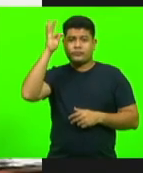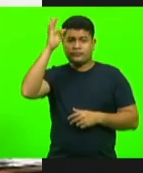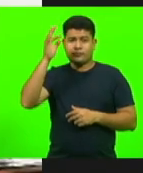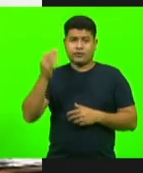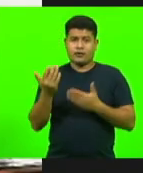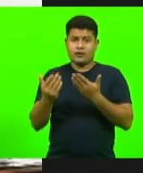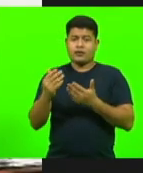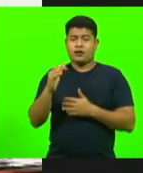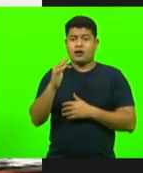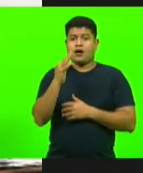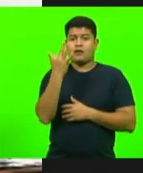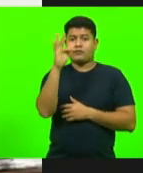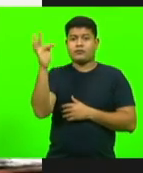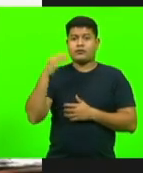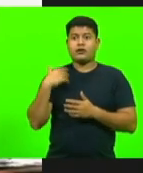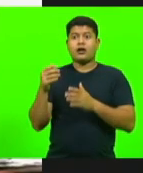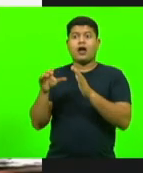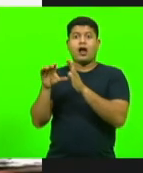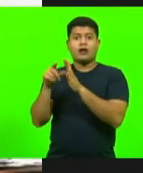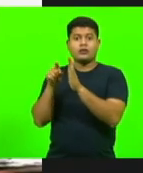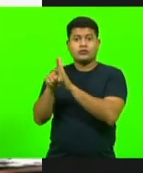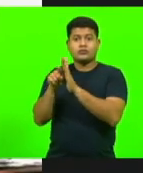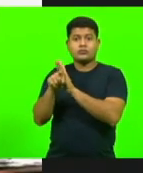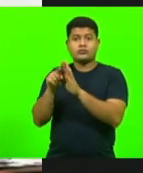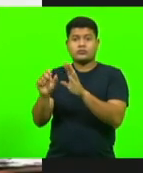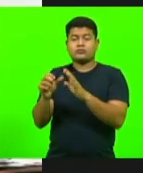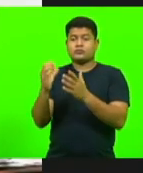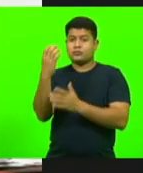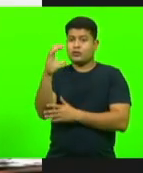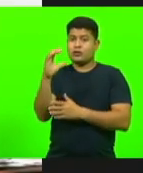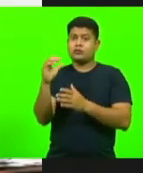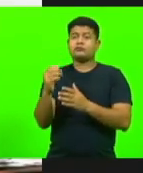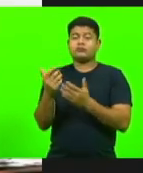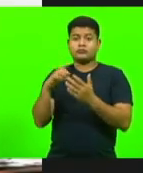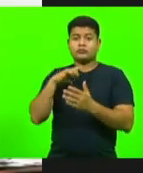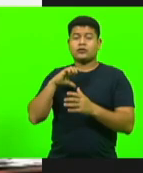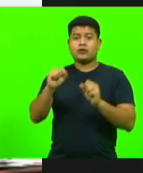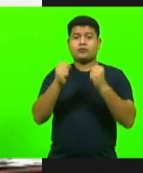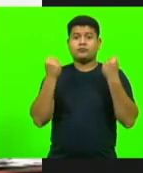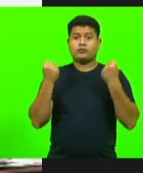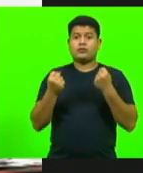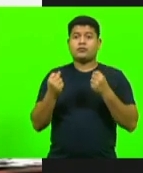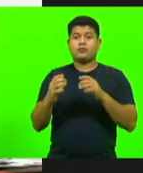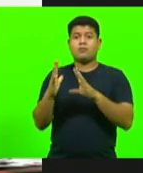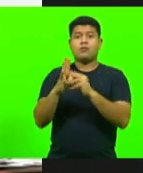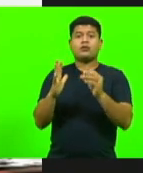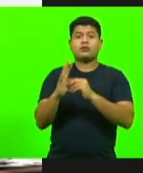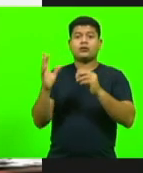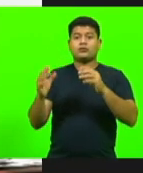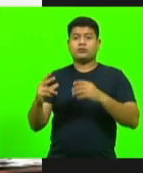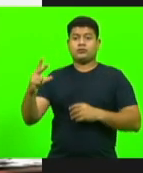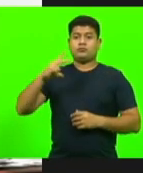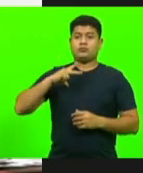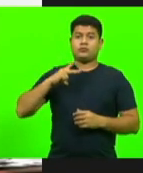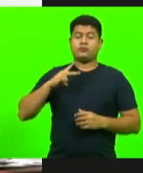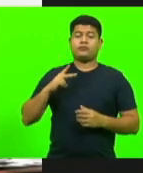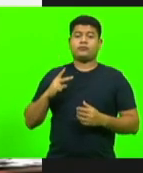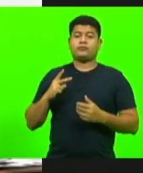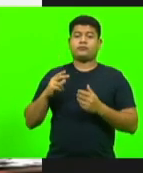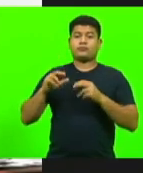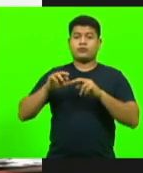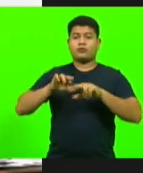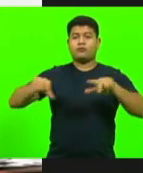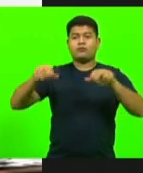fazem estudos científicos eles defendem que este modelo de terceirização de privatização através de organizações sociais